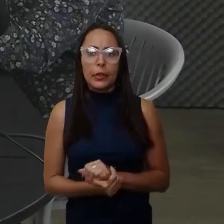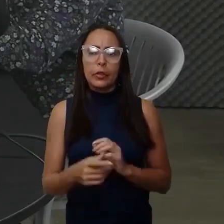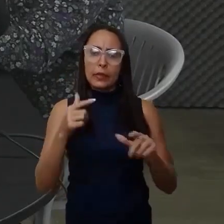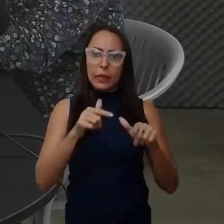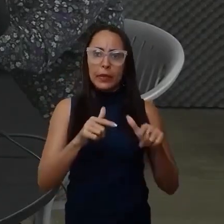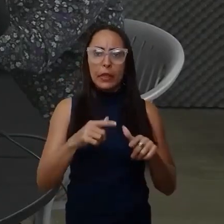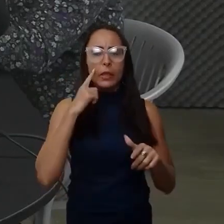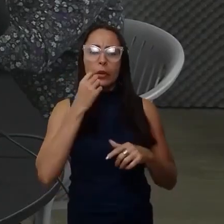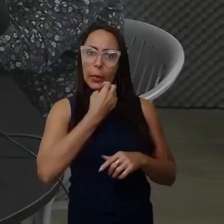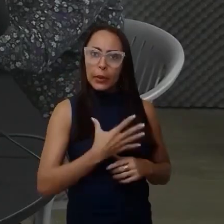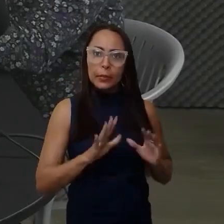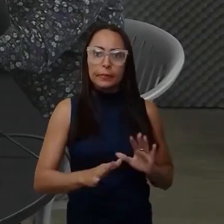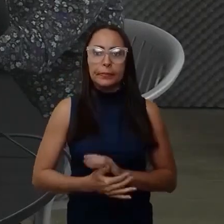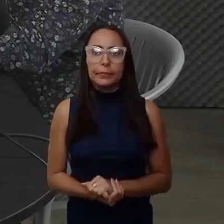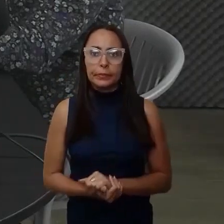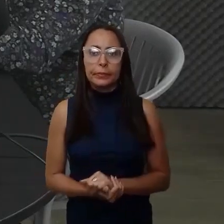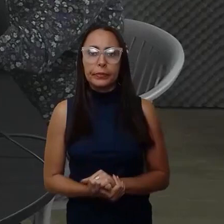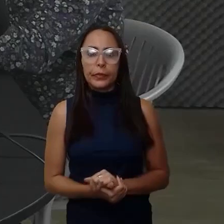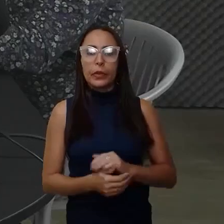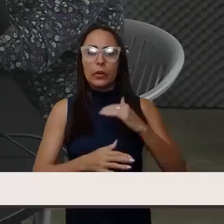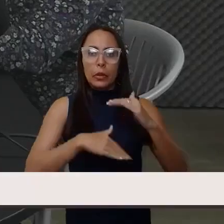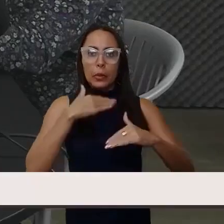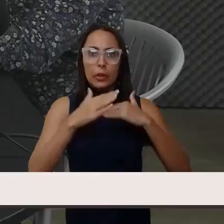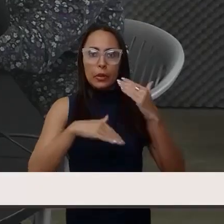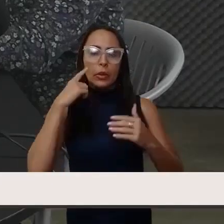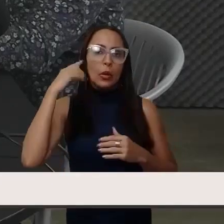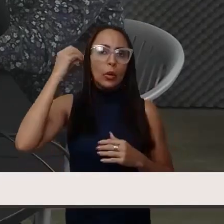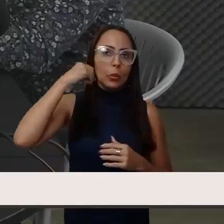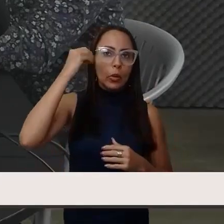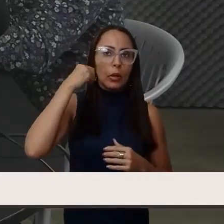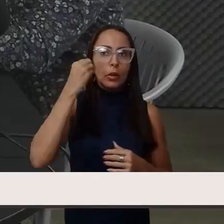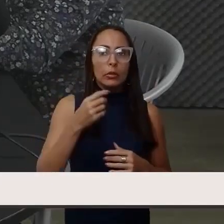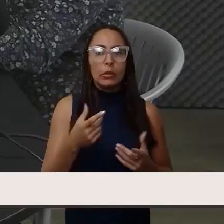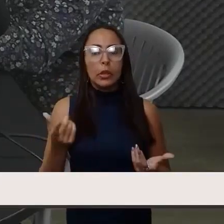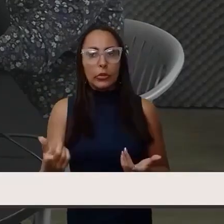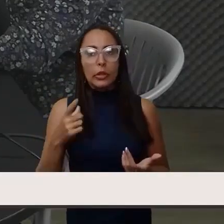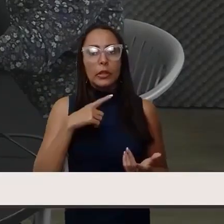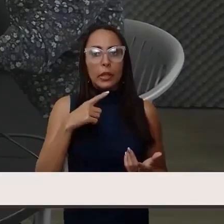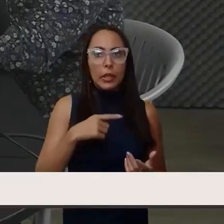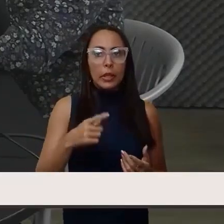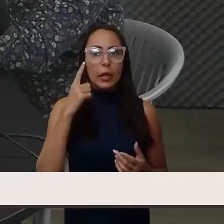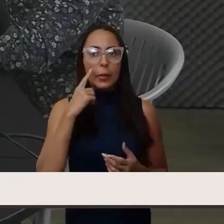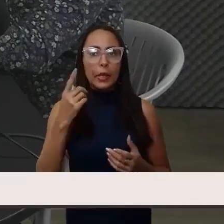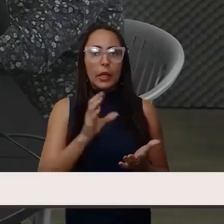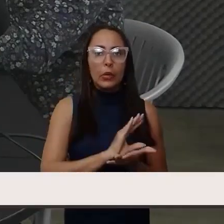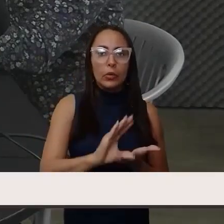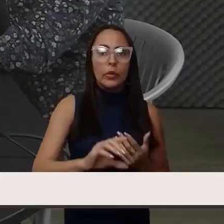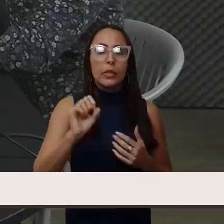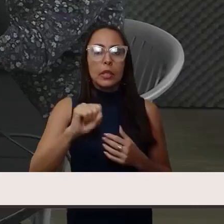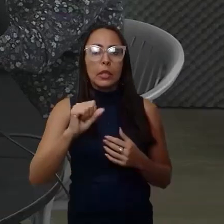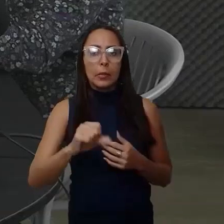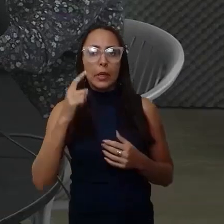tudo bem. O importante é estar produzindo, acumulando experiências. E aí a gente tem recurso suficiente para estar aqui, né?